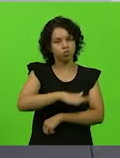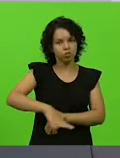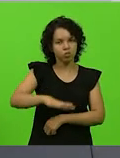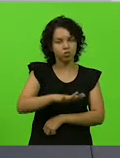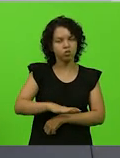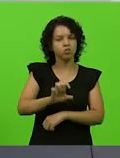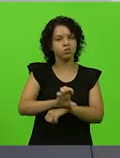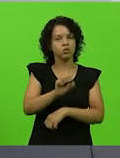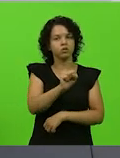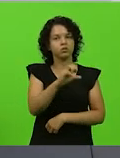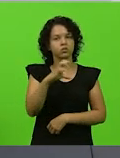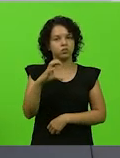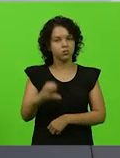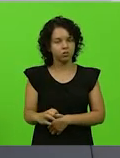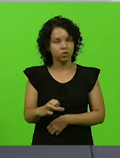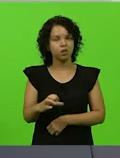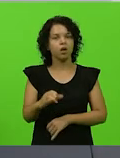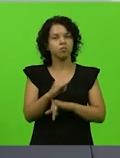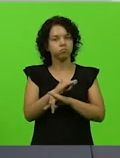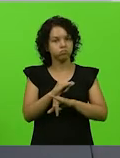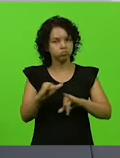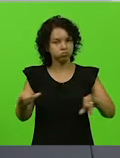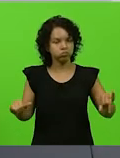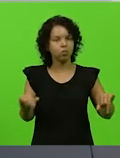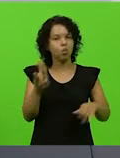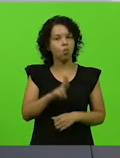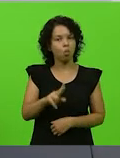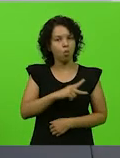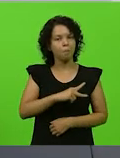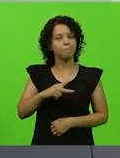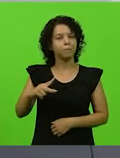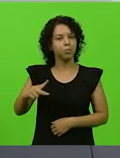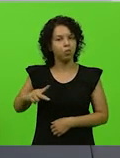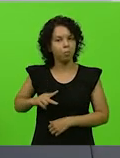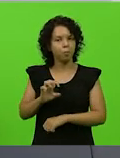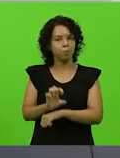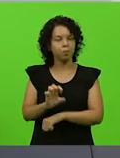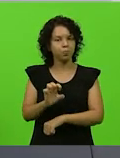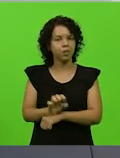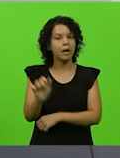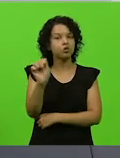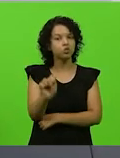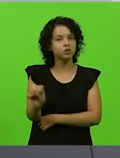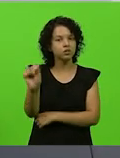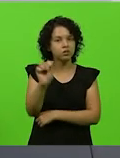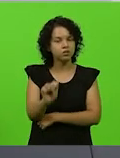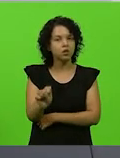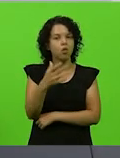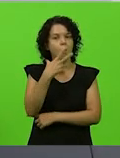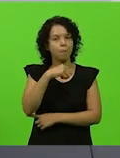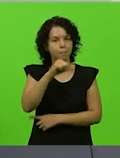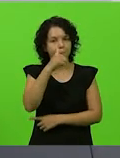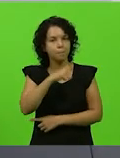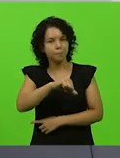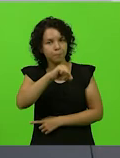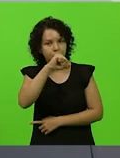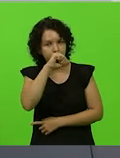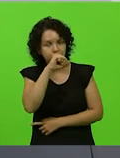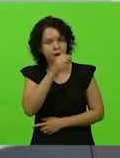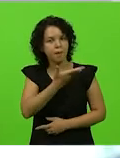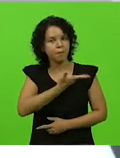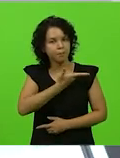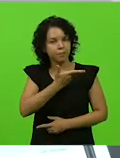para o fim de declarar de utilidade pública Estadual a Associação dos pais e amigos dos autistas de